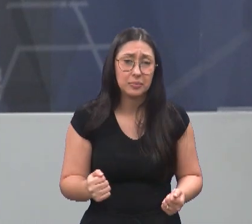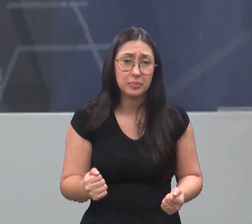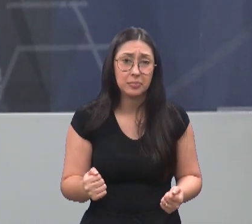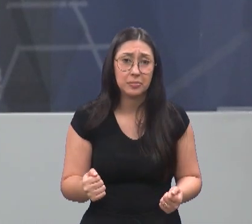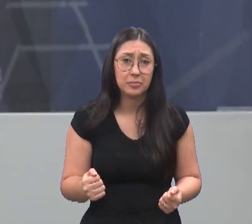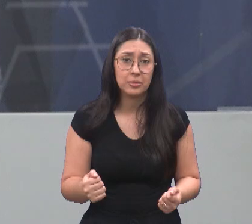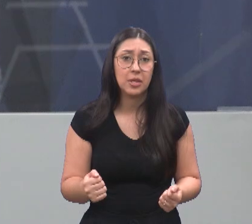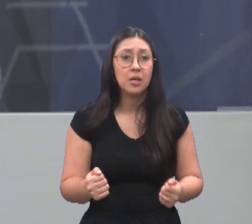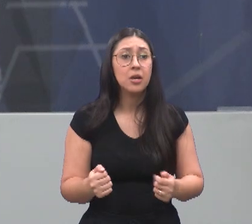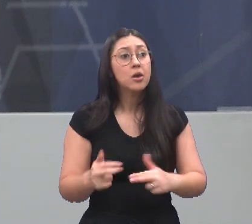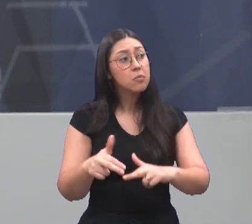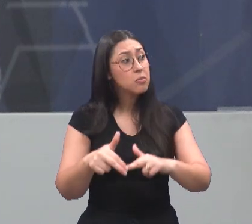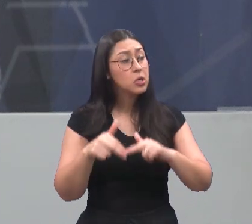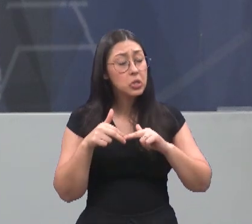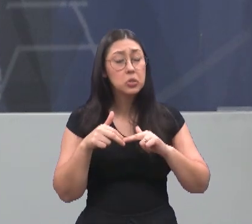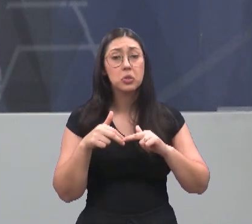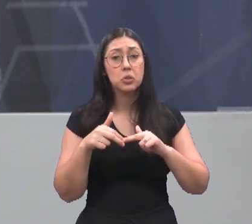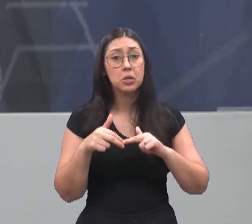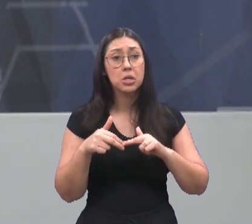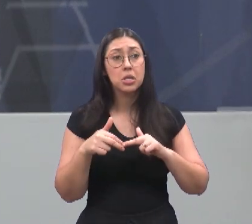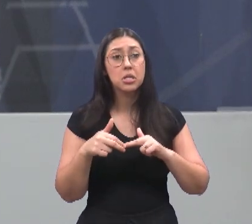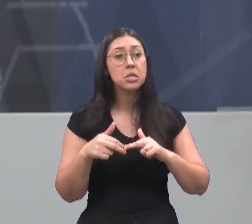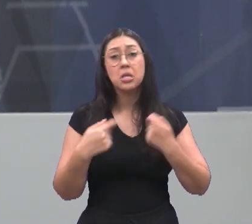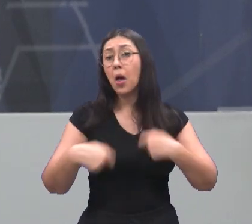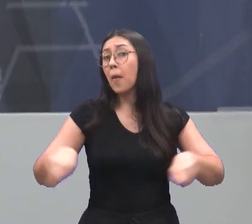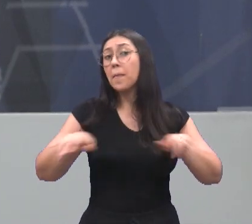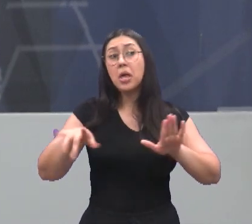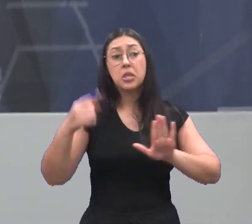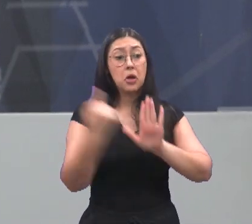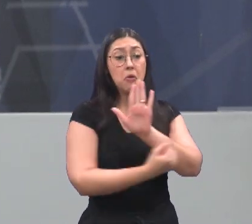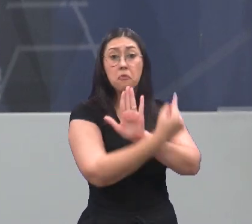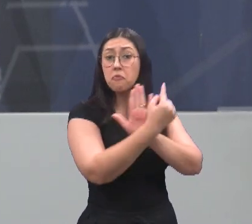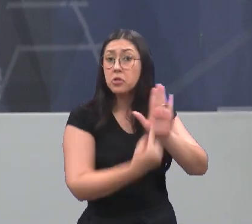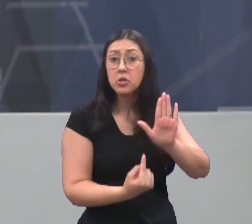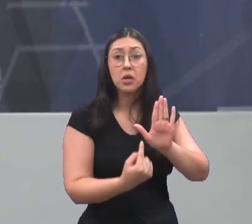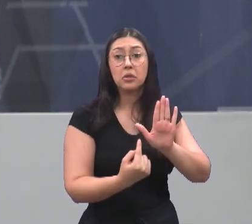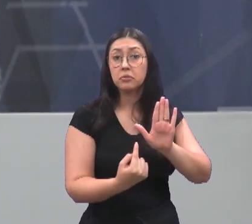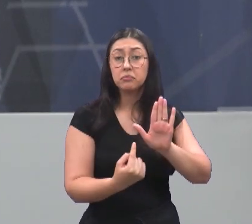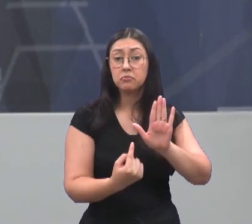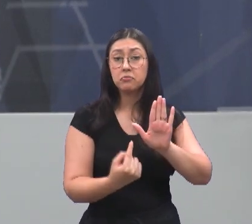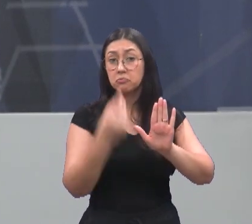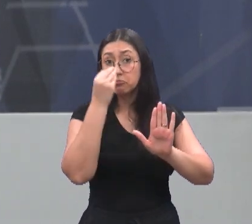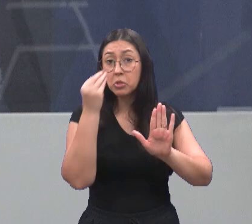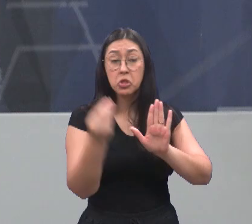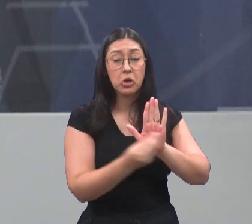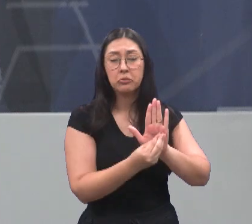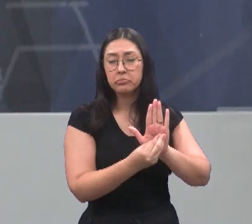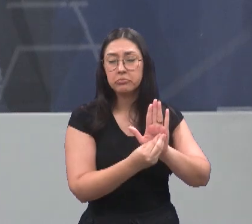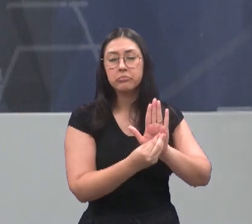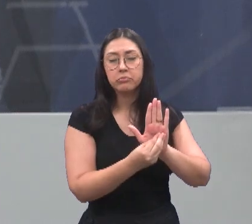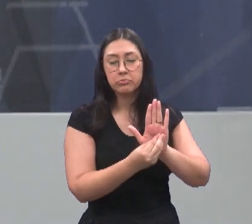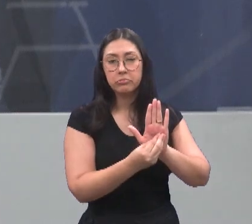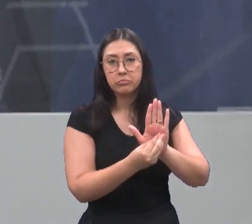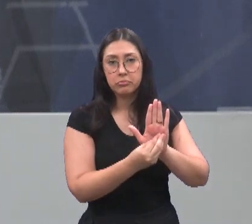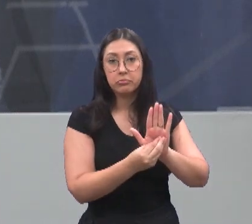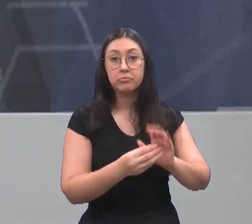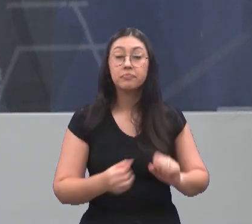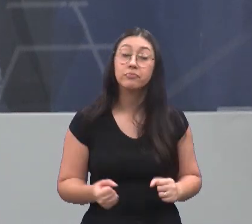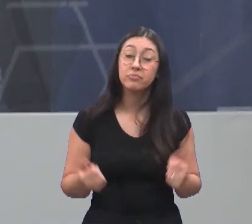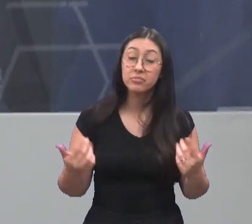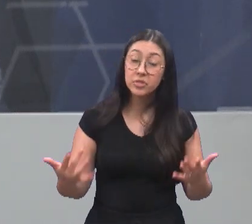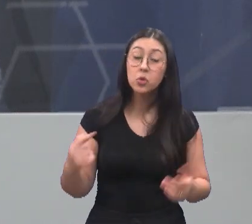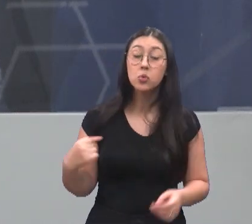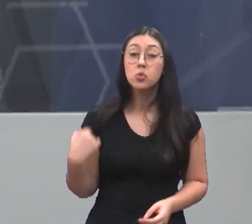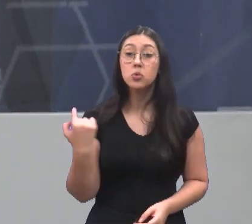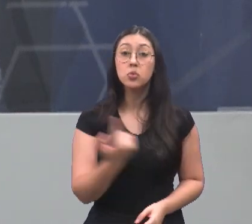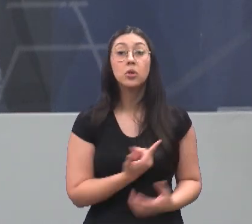se vislumbra impedimentos sob o aspecto jurídico para a rejeição da matéria pelos senhores vereadores. Então, nós